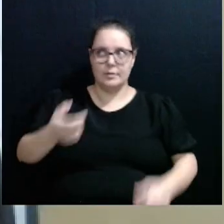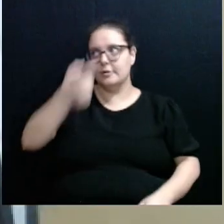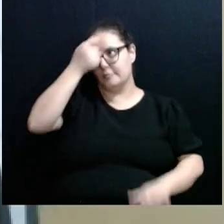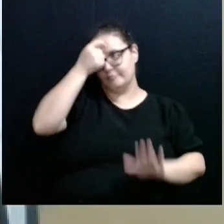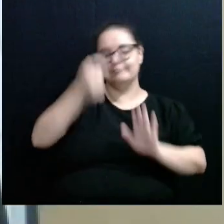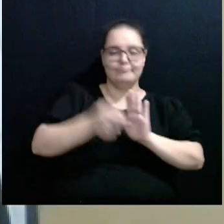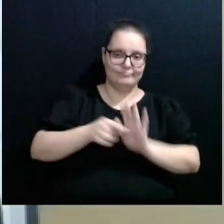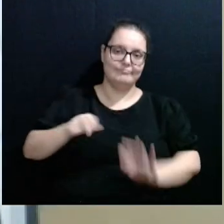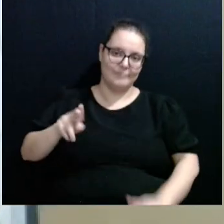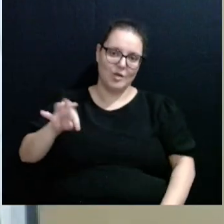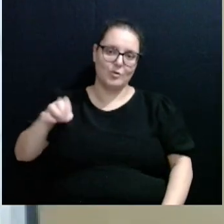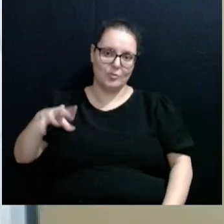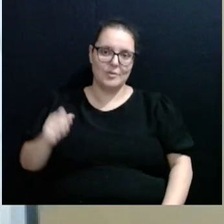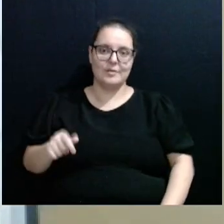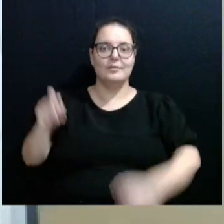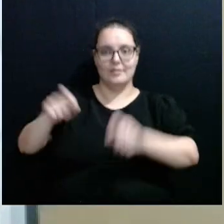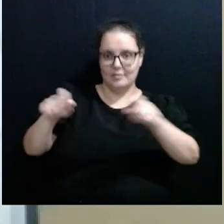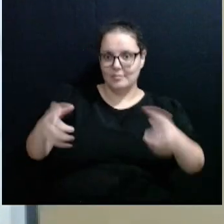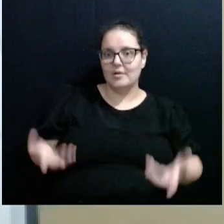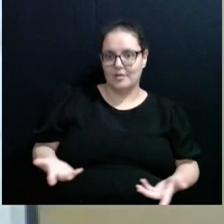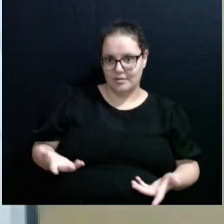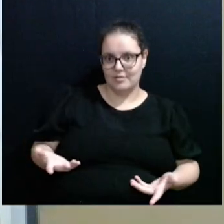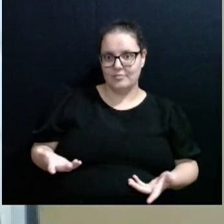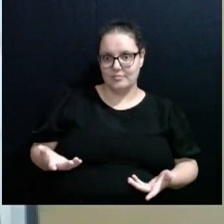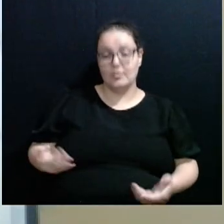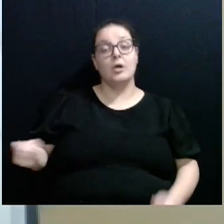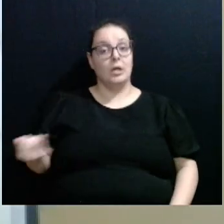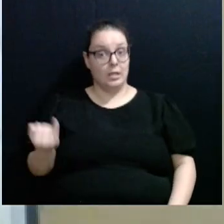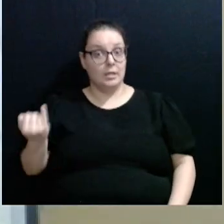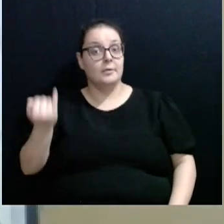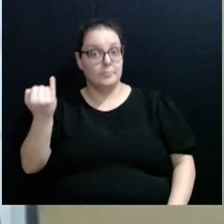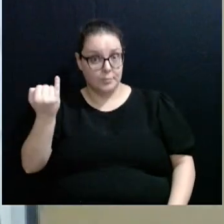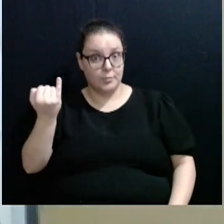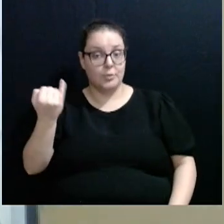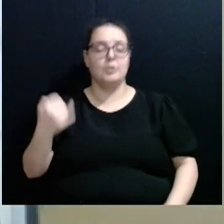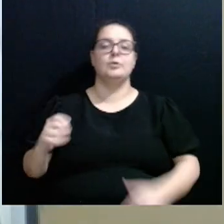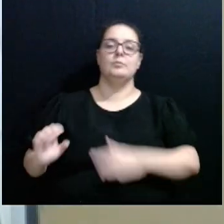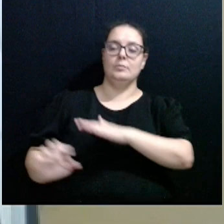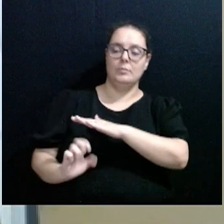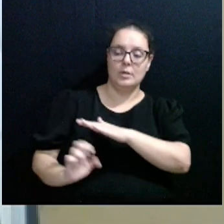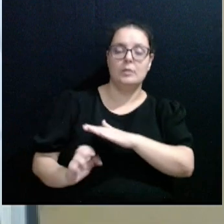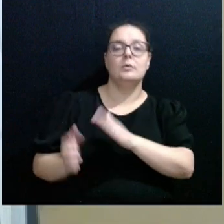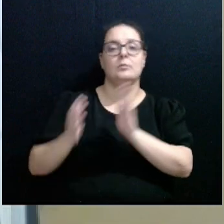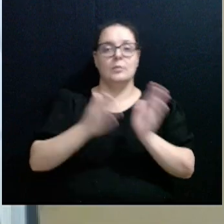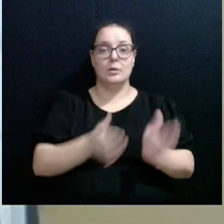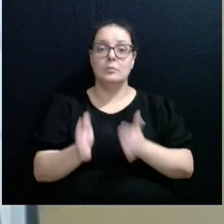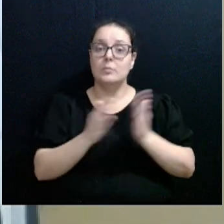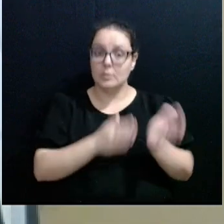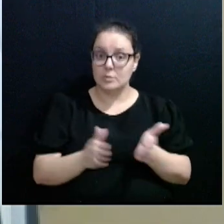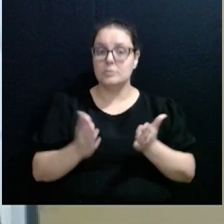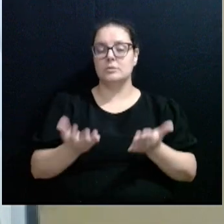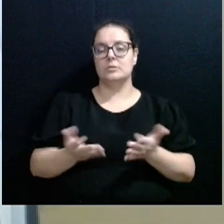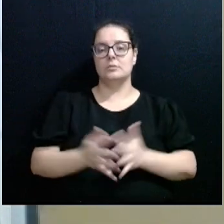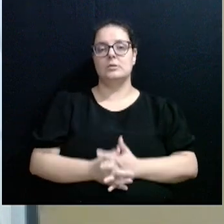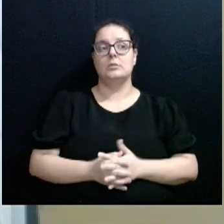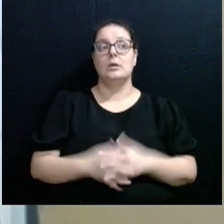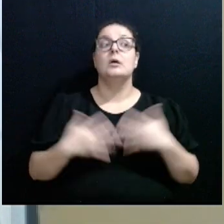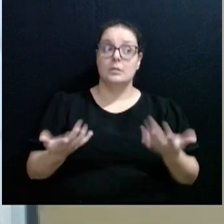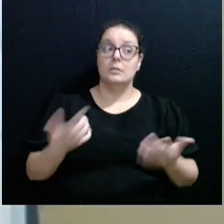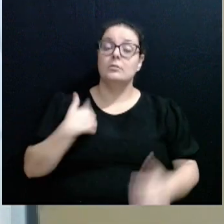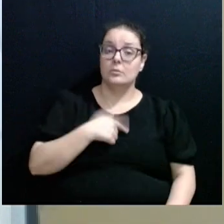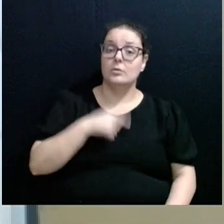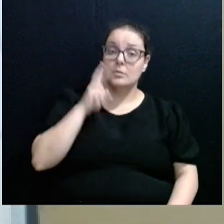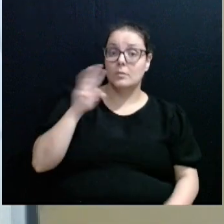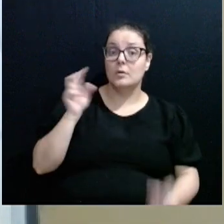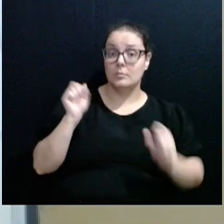pessoas continuam sendo essenciais para os negócios, para a produção. Então, nós vemos sim com bons